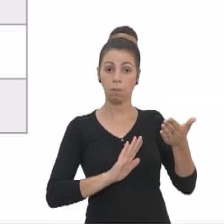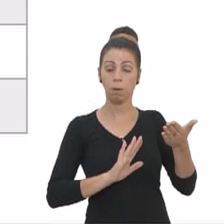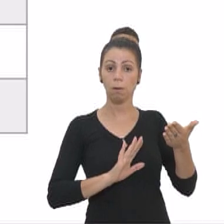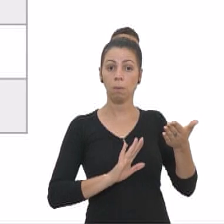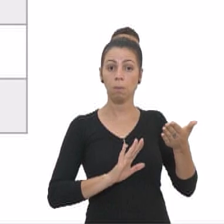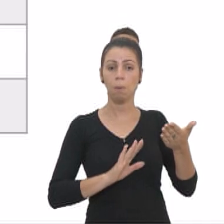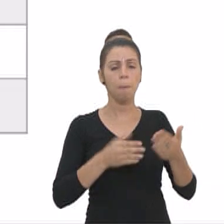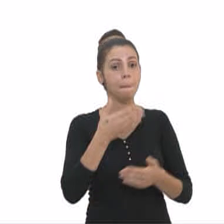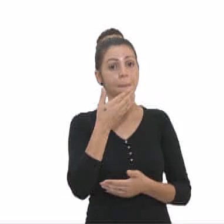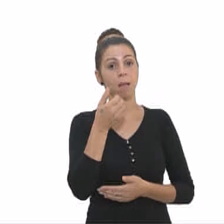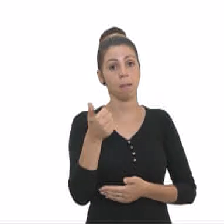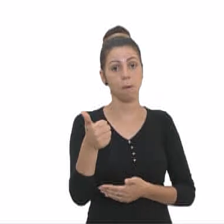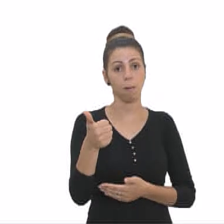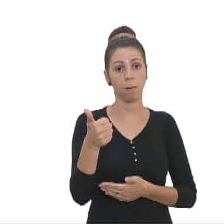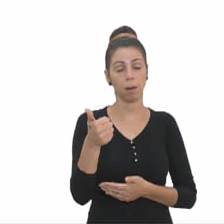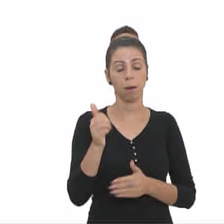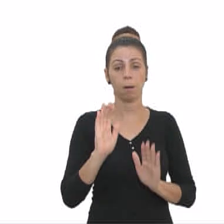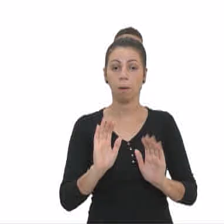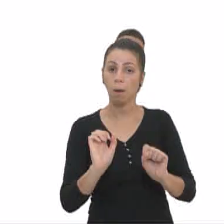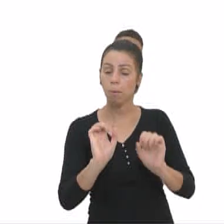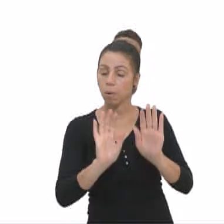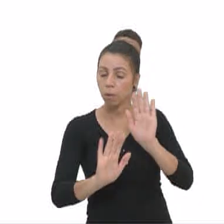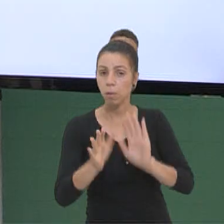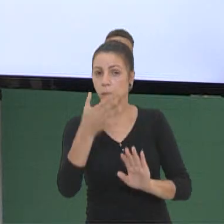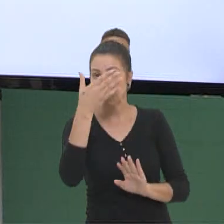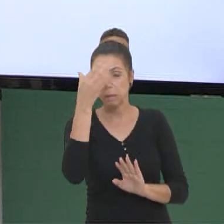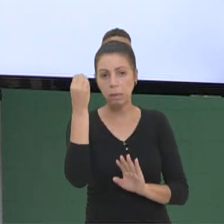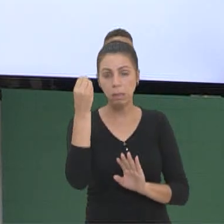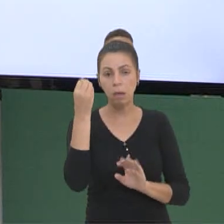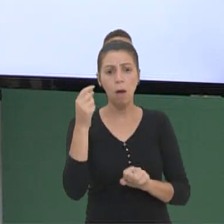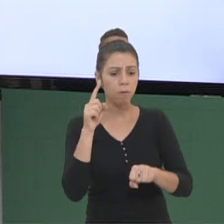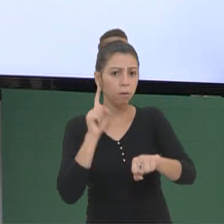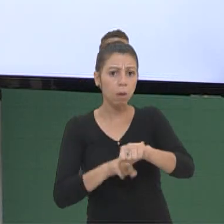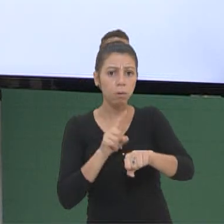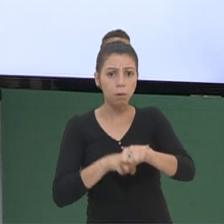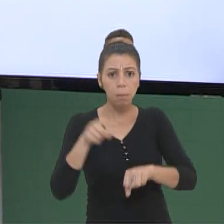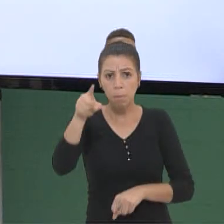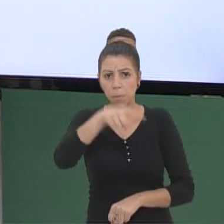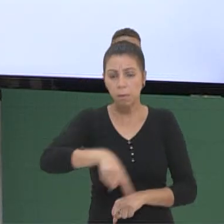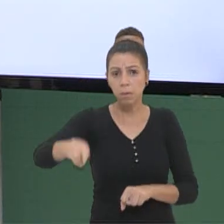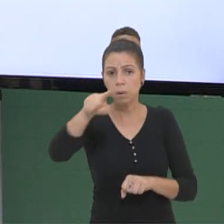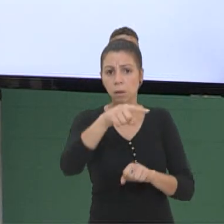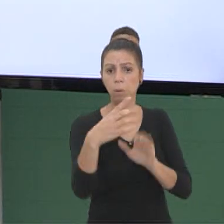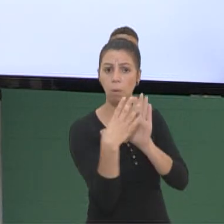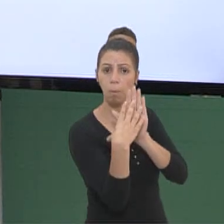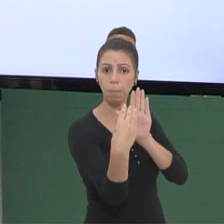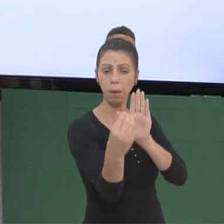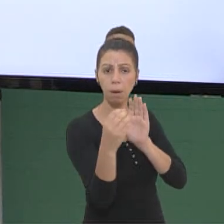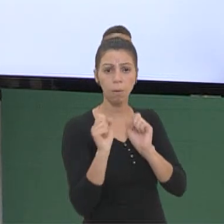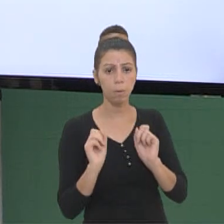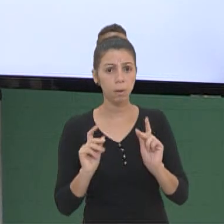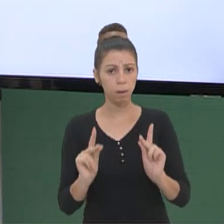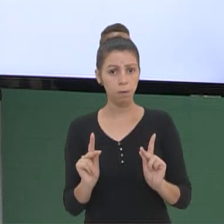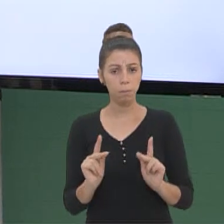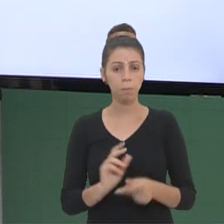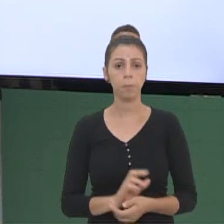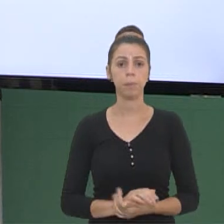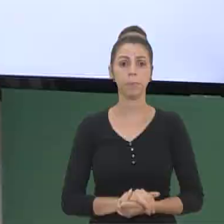Ou melhor, gente, havia esquecido. Vou dar um tempo para vocês copiarem aqui, ok?